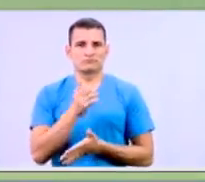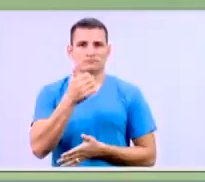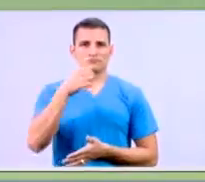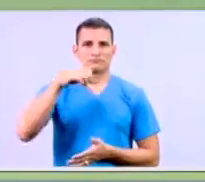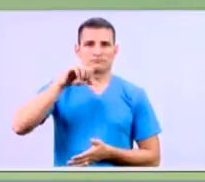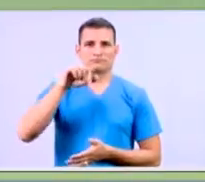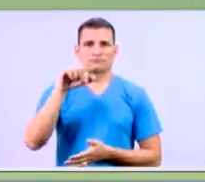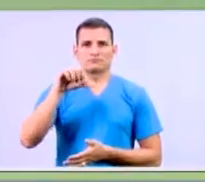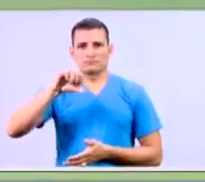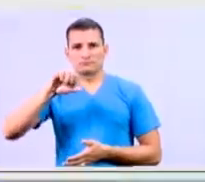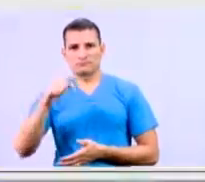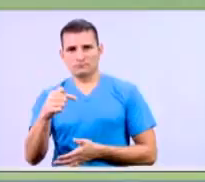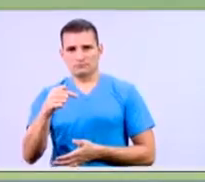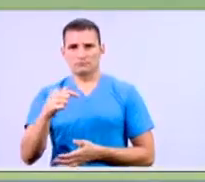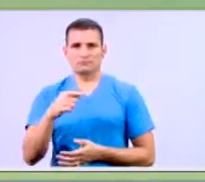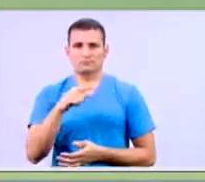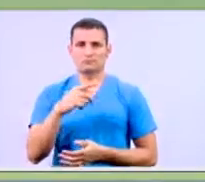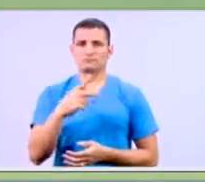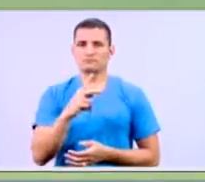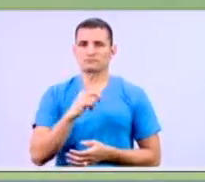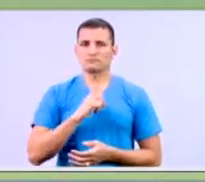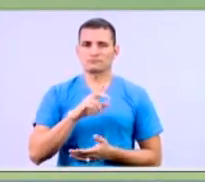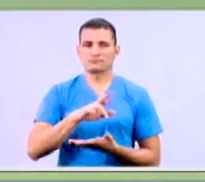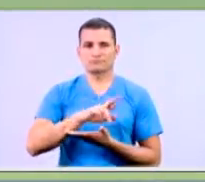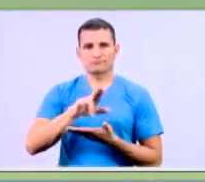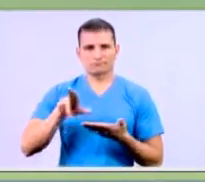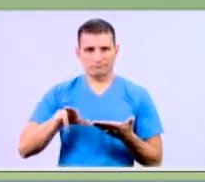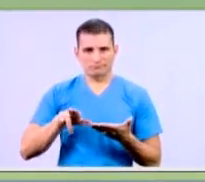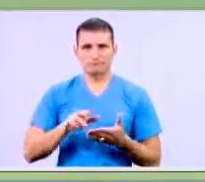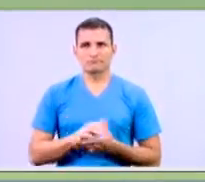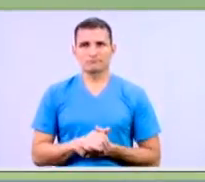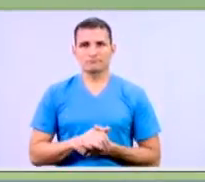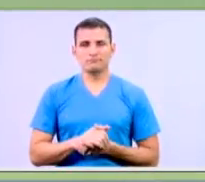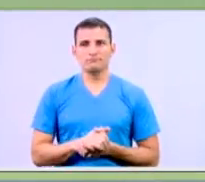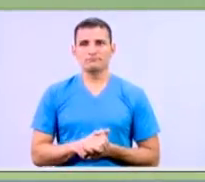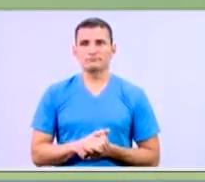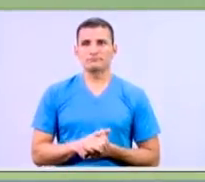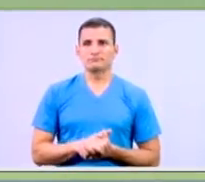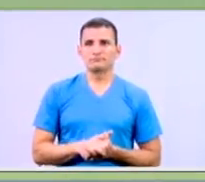1997. Só que ele tem as suas variações. Por exemplo,